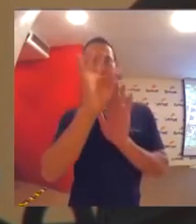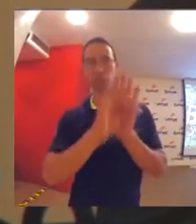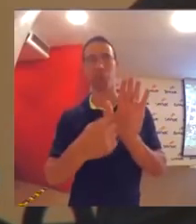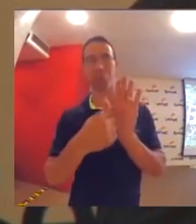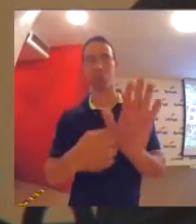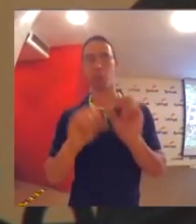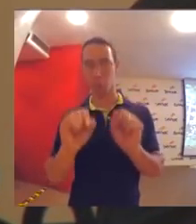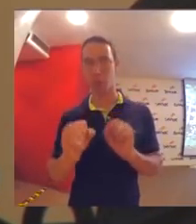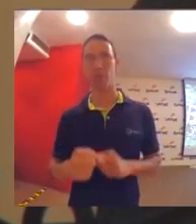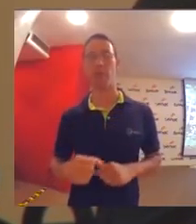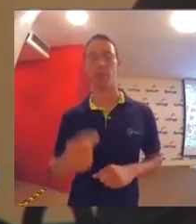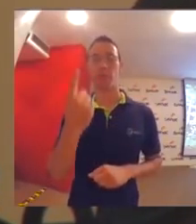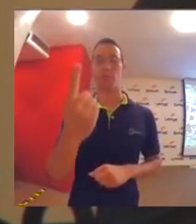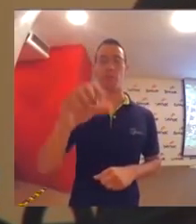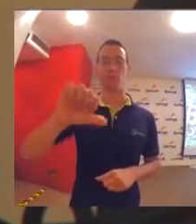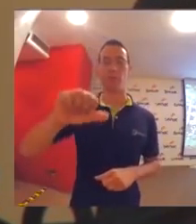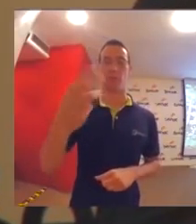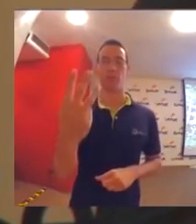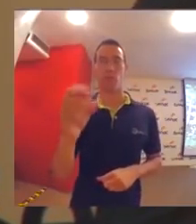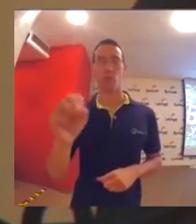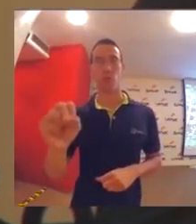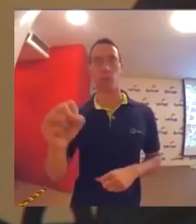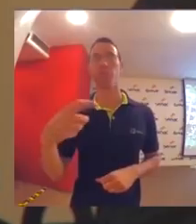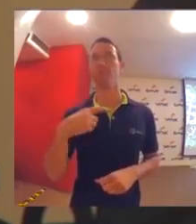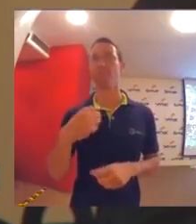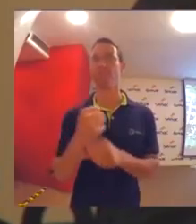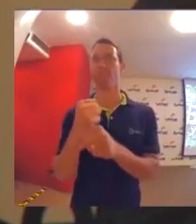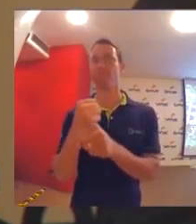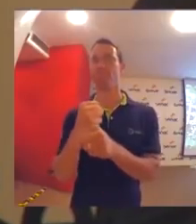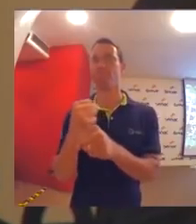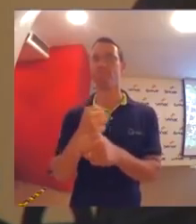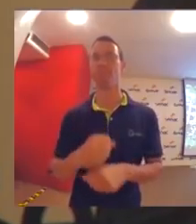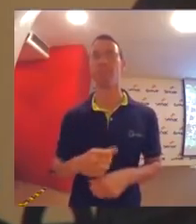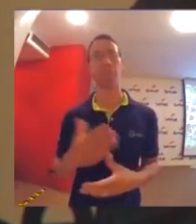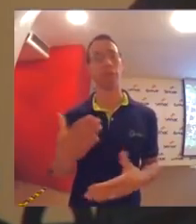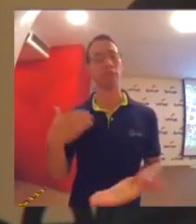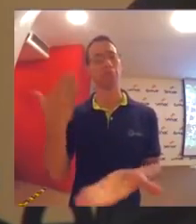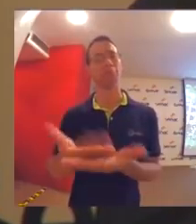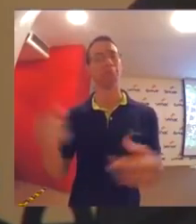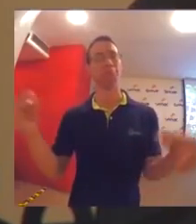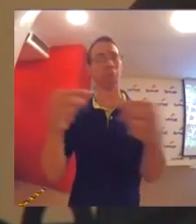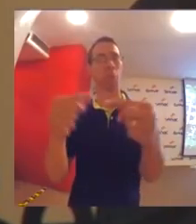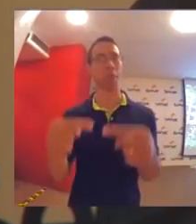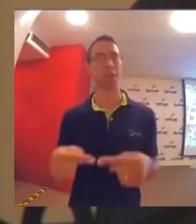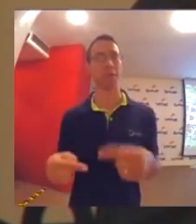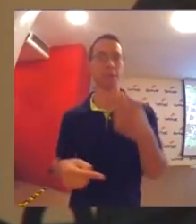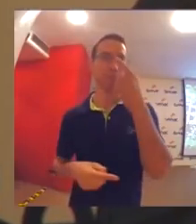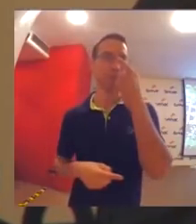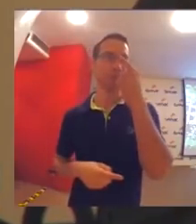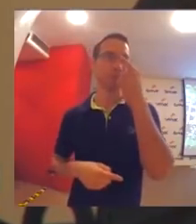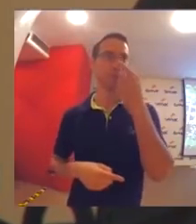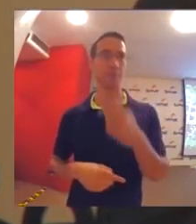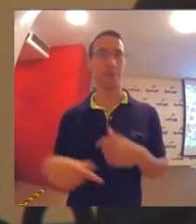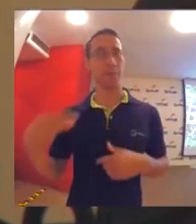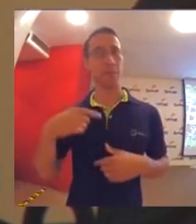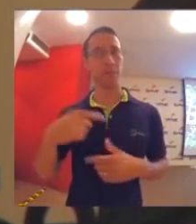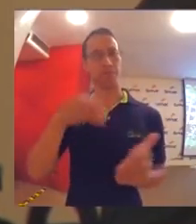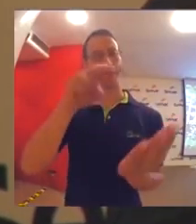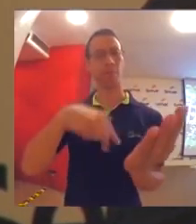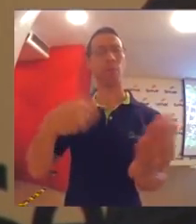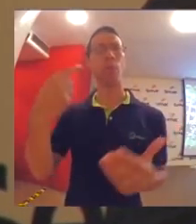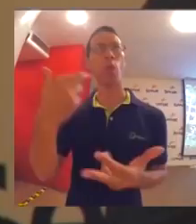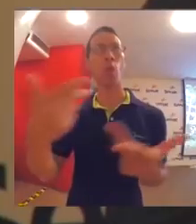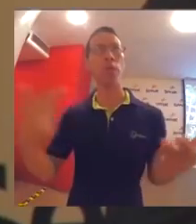é de 1978, já tem uns aninhos, não é? Mas está atual. Eu compreendi uma coisa que eu não tinha entendido até